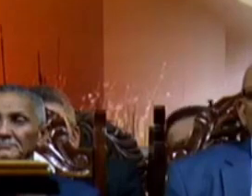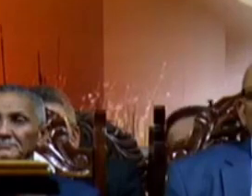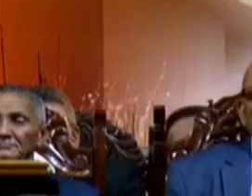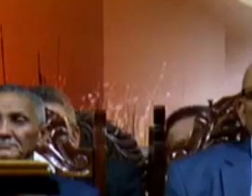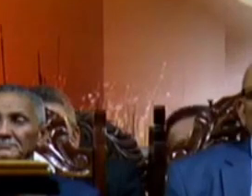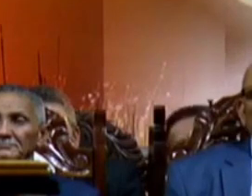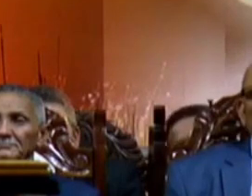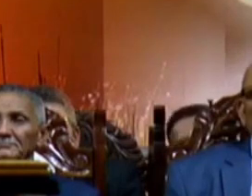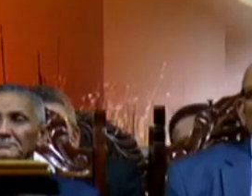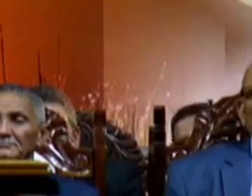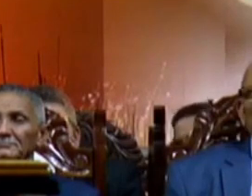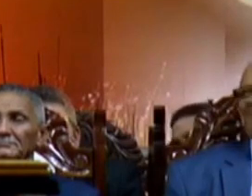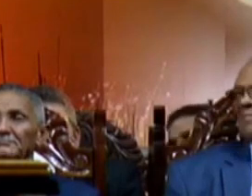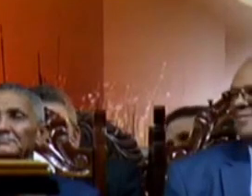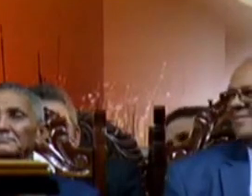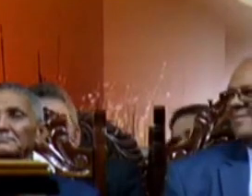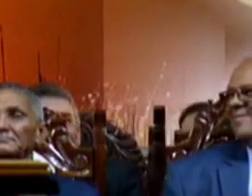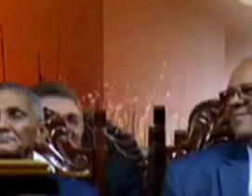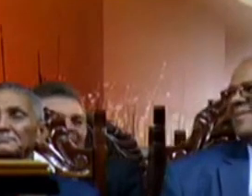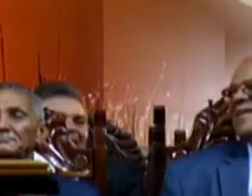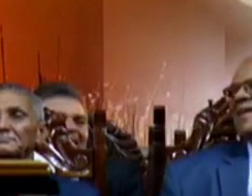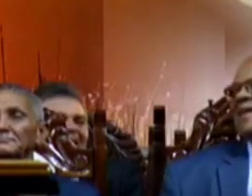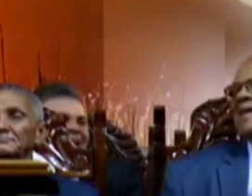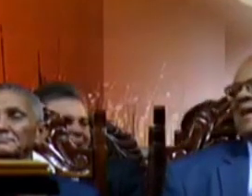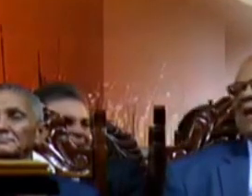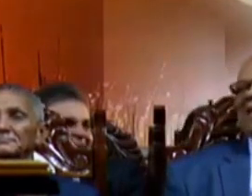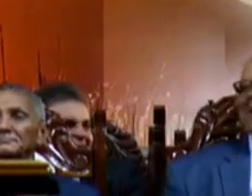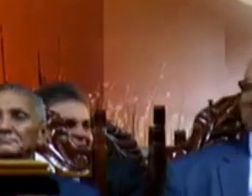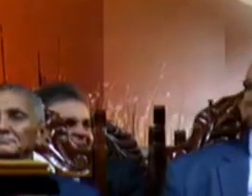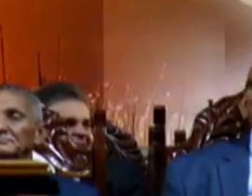nervoso, chama a gente de raça de víboras.